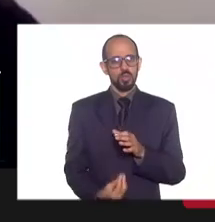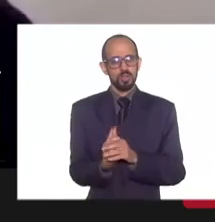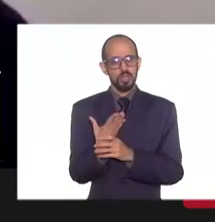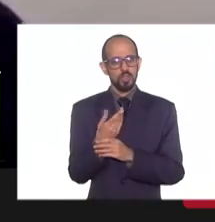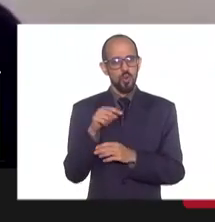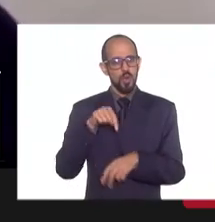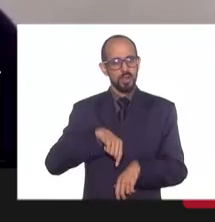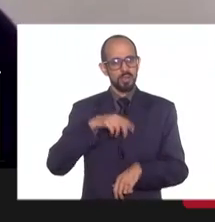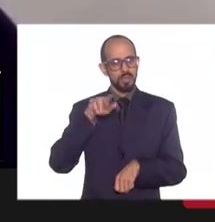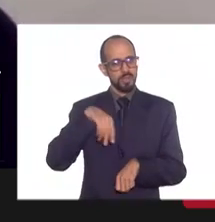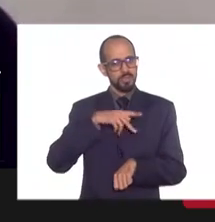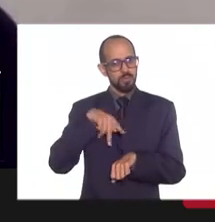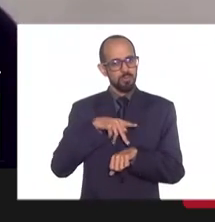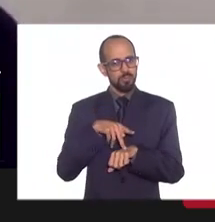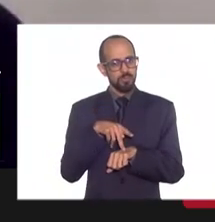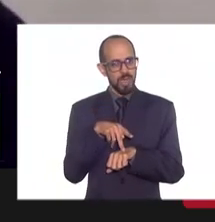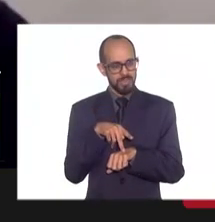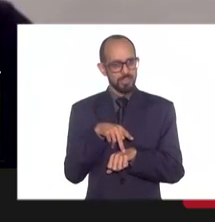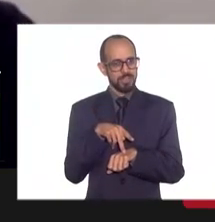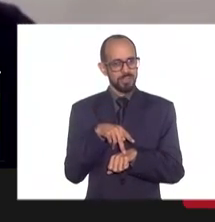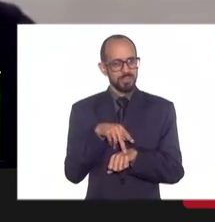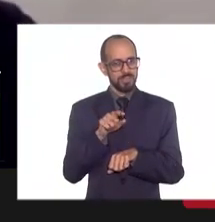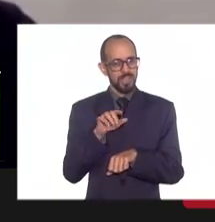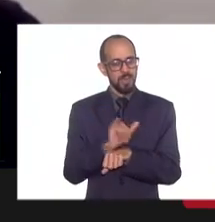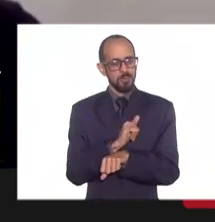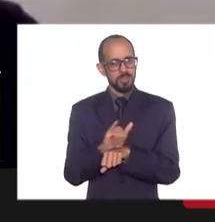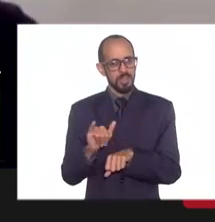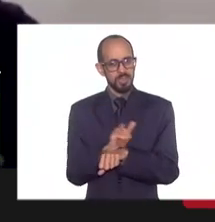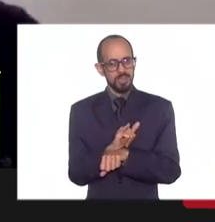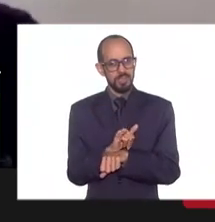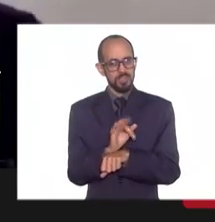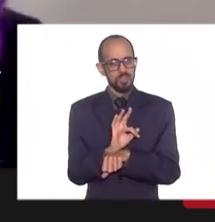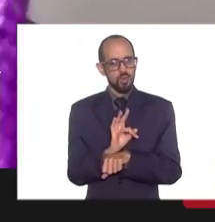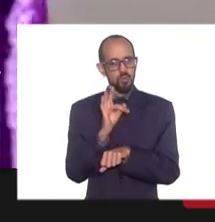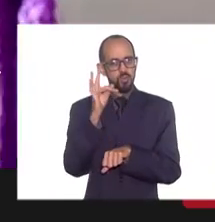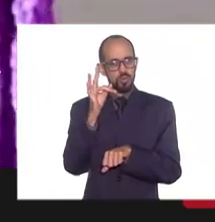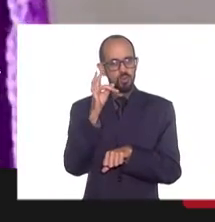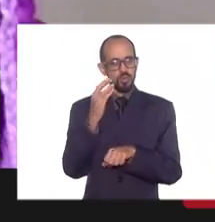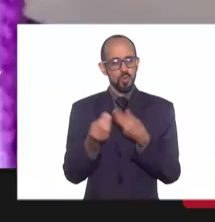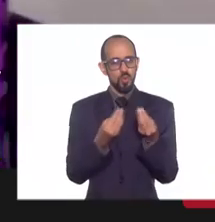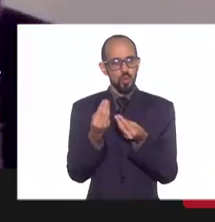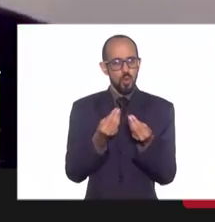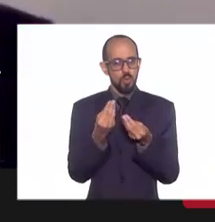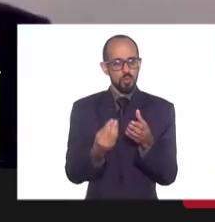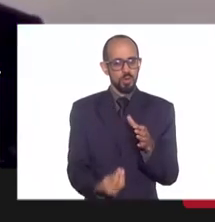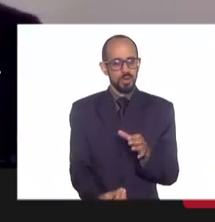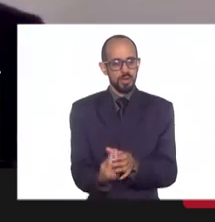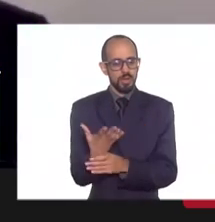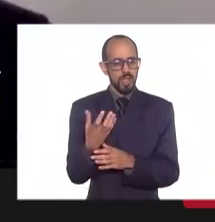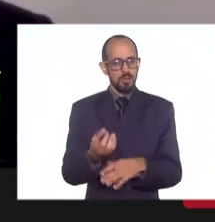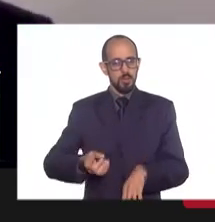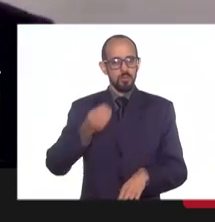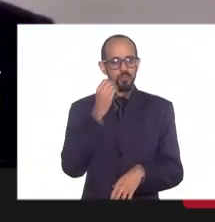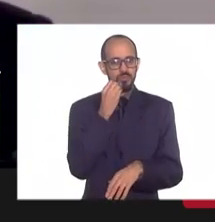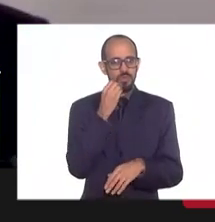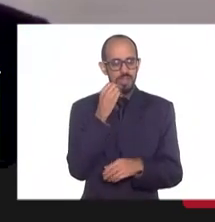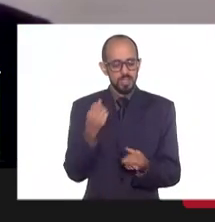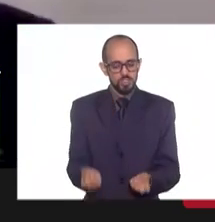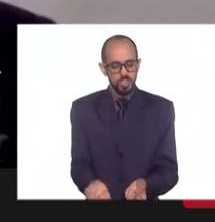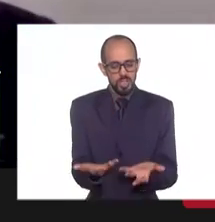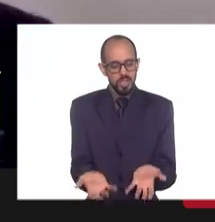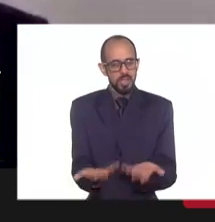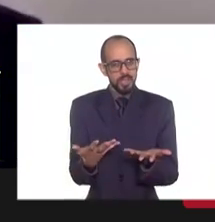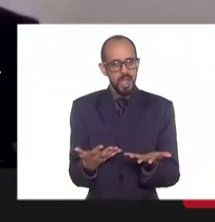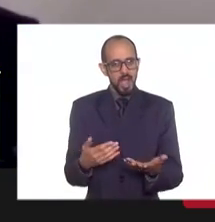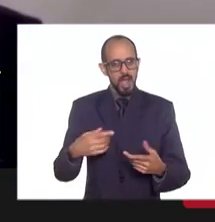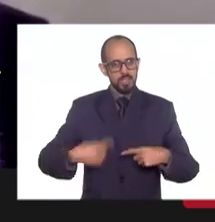traçamos estratégias para onde iremos como oportunizar a nossa juventude fomentar a política cultural